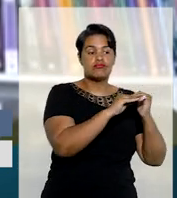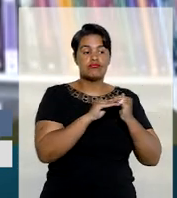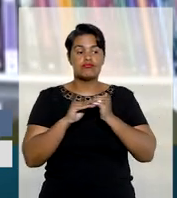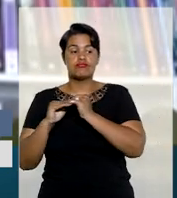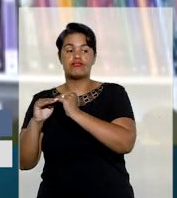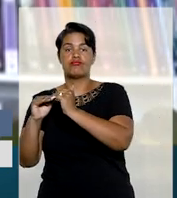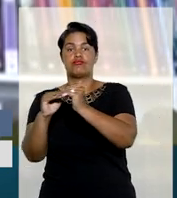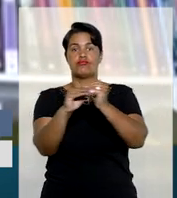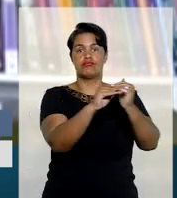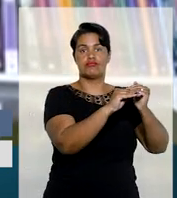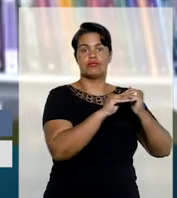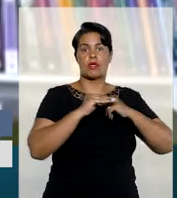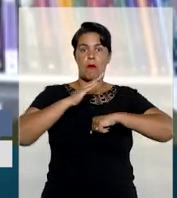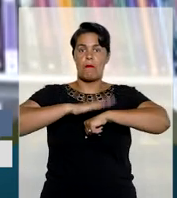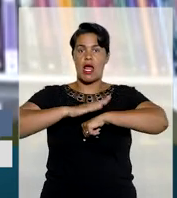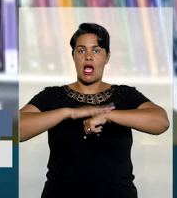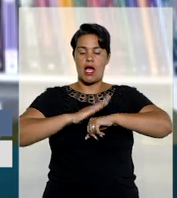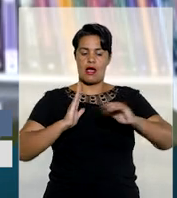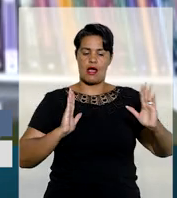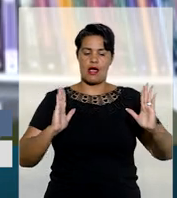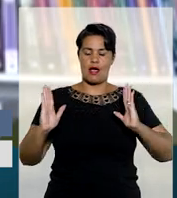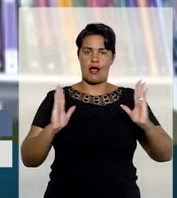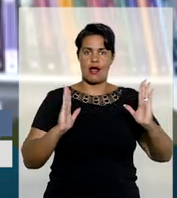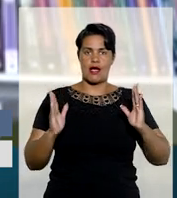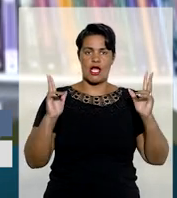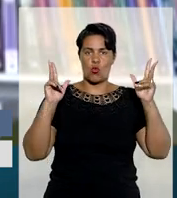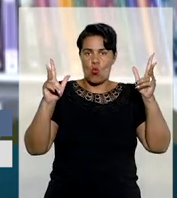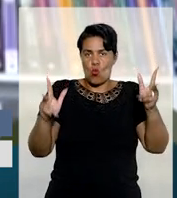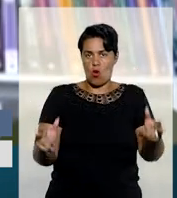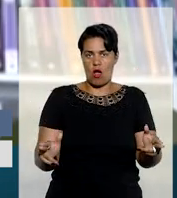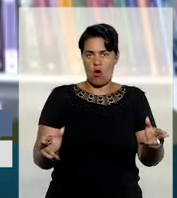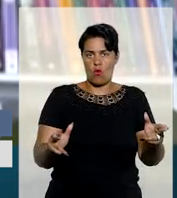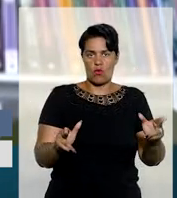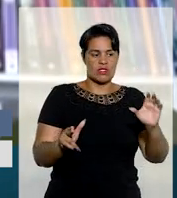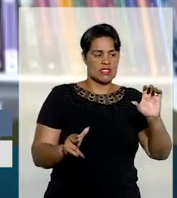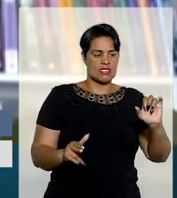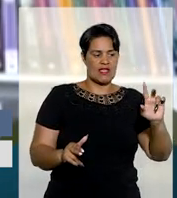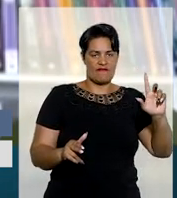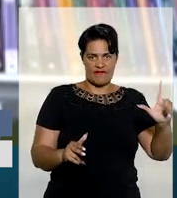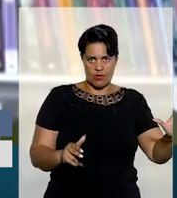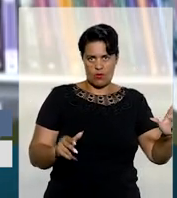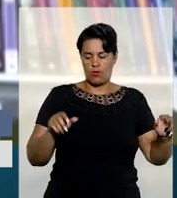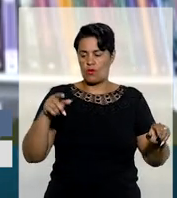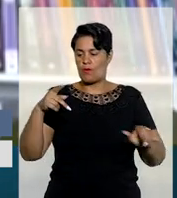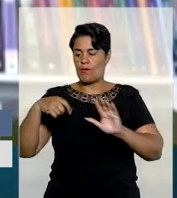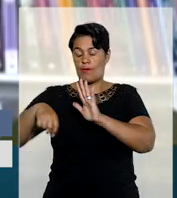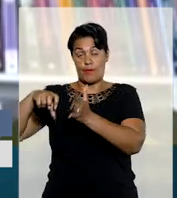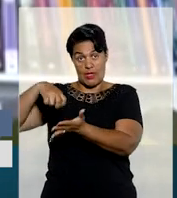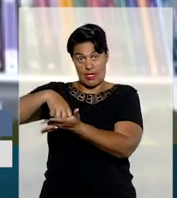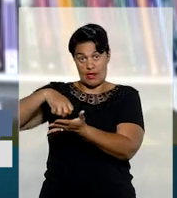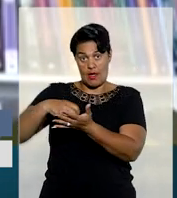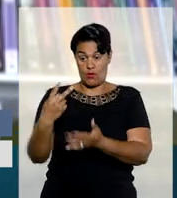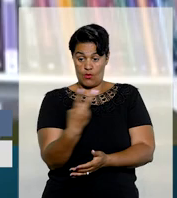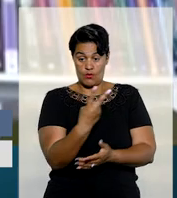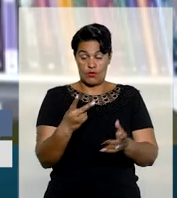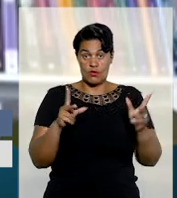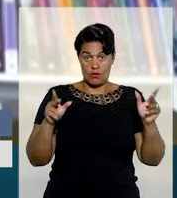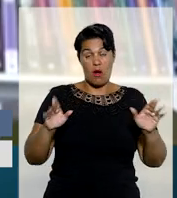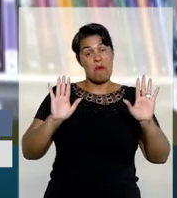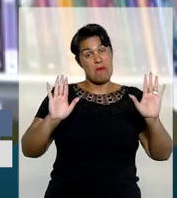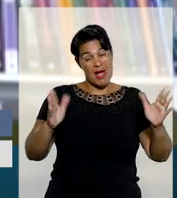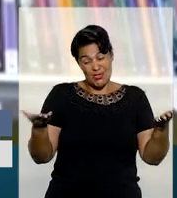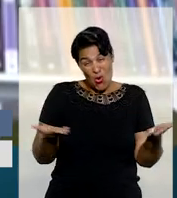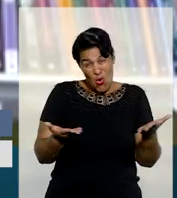uniformizar esse prazo no processo penal. Esse projeto tem por objetivo, então, transformar o prazo do processo penal também em 5 dias, mas